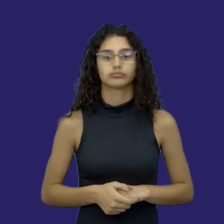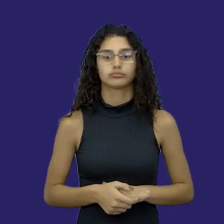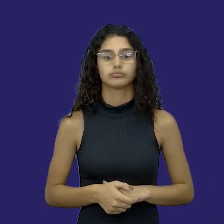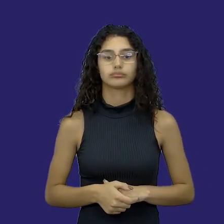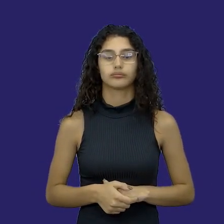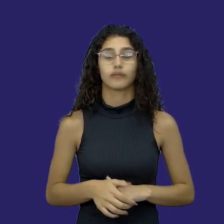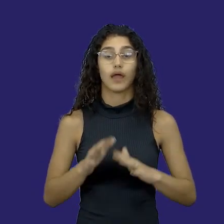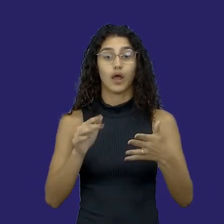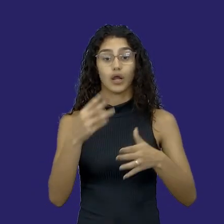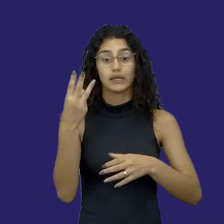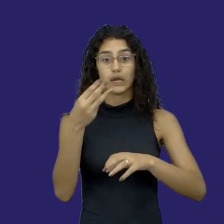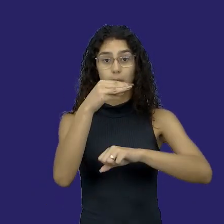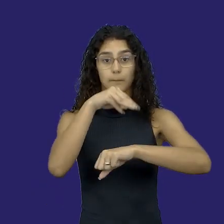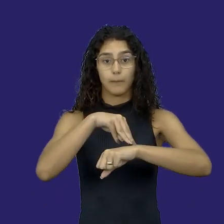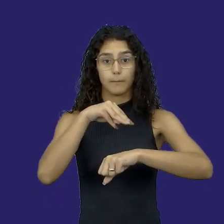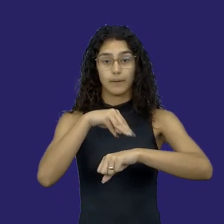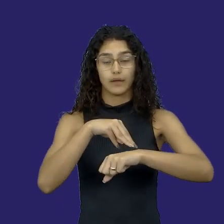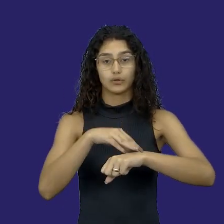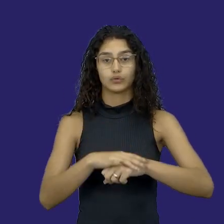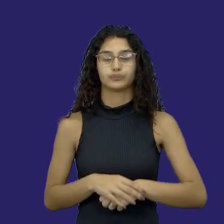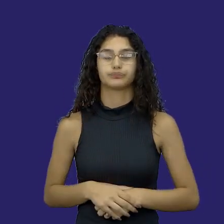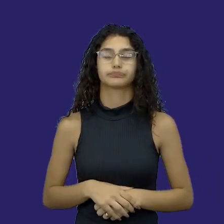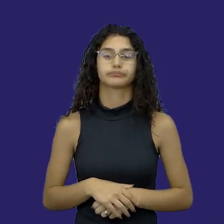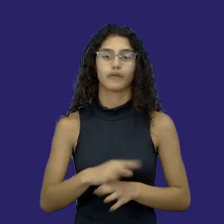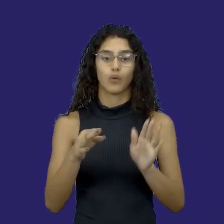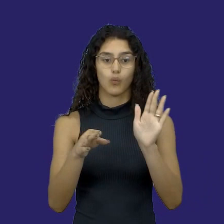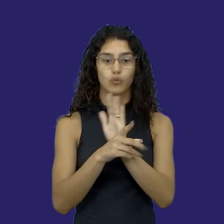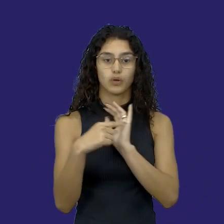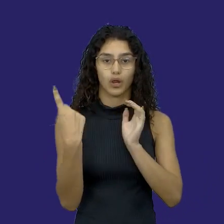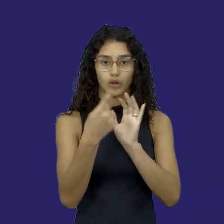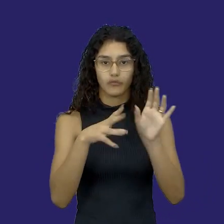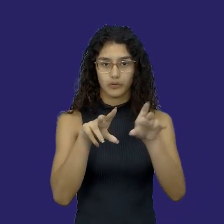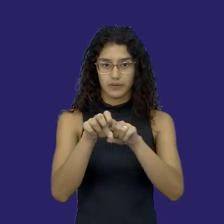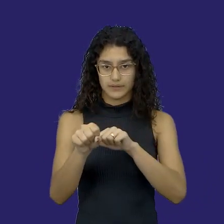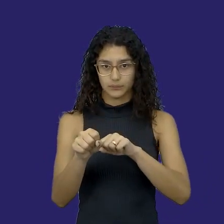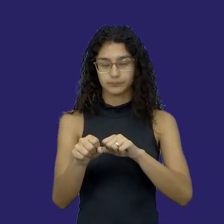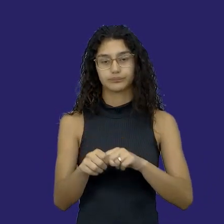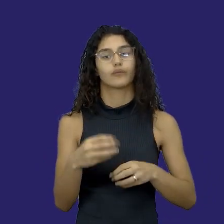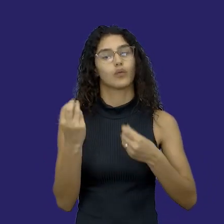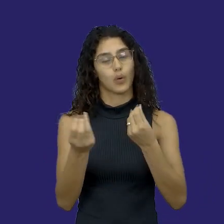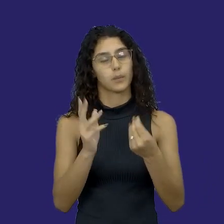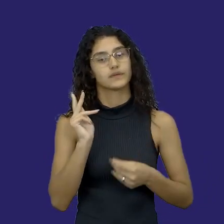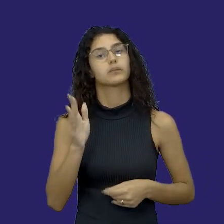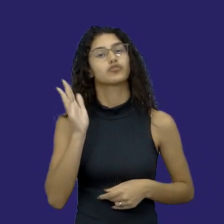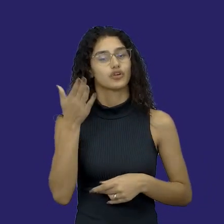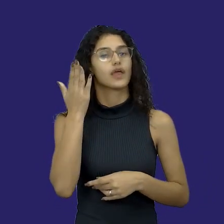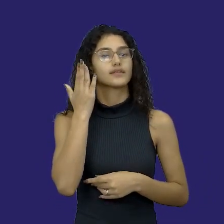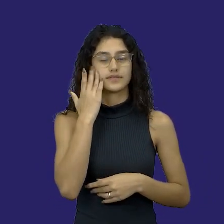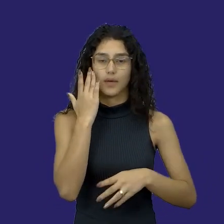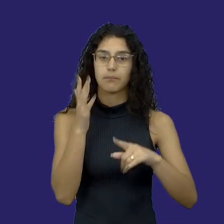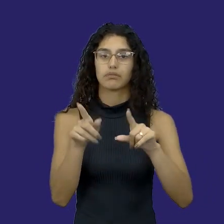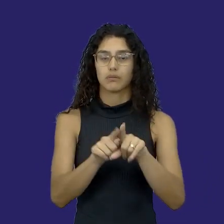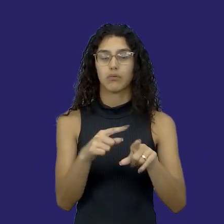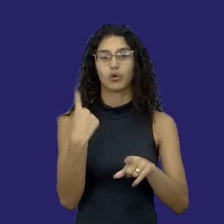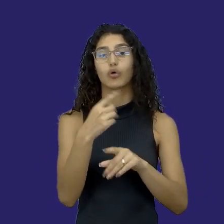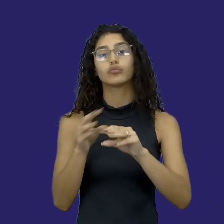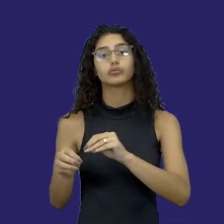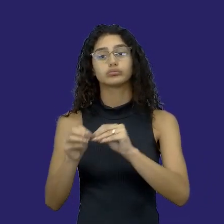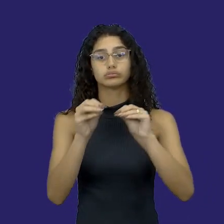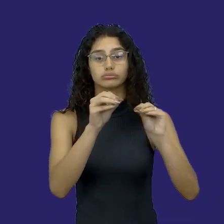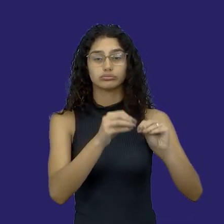Chegamos agora no nosso momento 3, o último momento da nossa formação de hoje. Como sempre, vocês já estão acostumados também, a gente vai